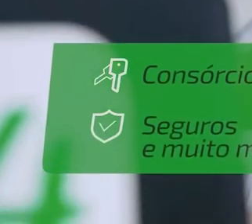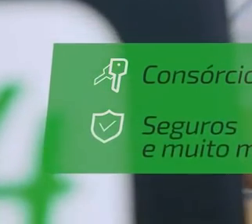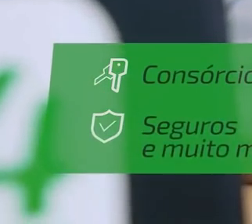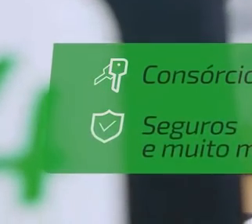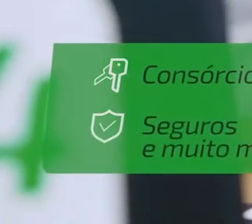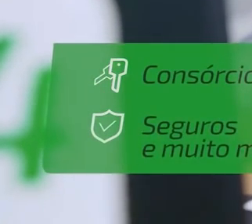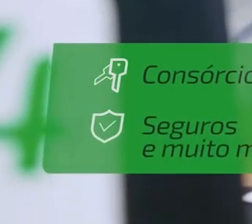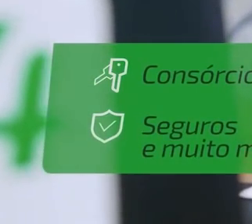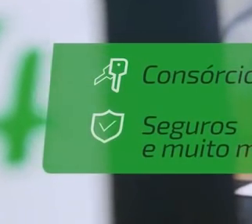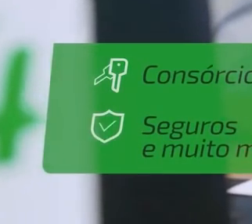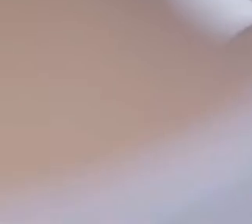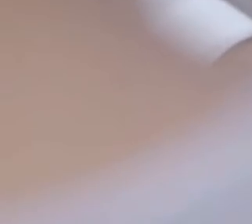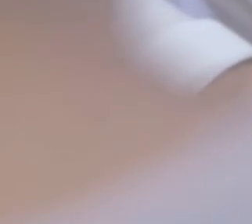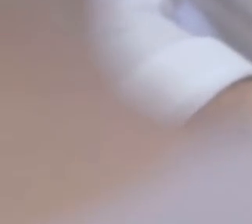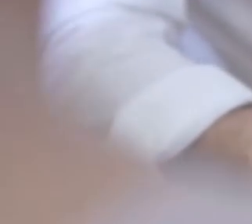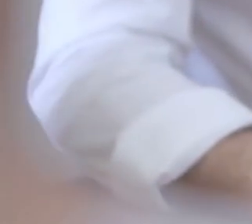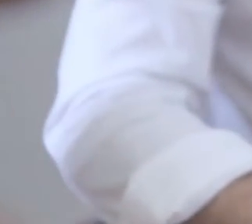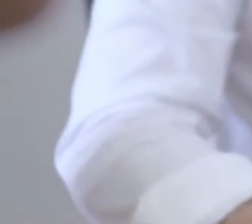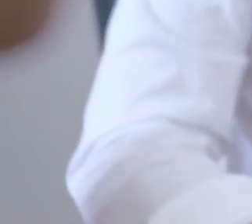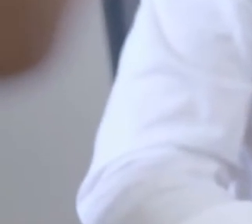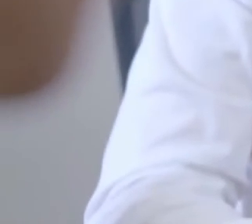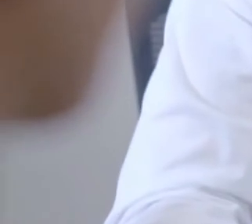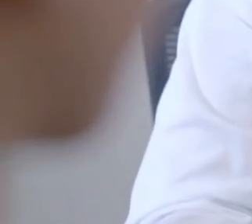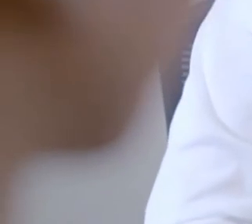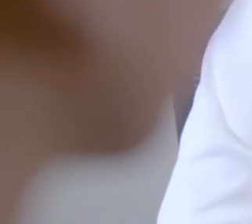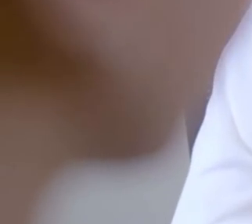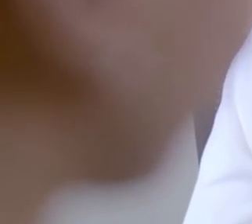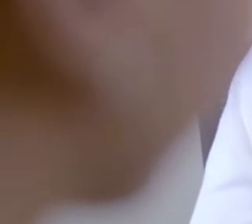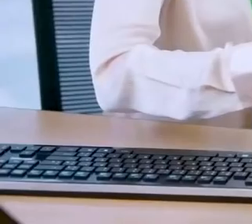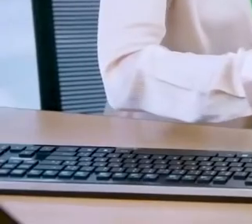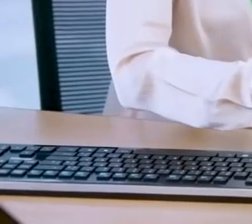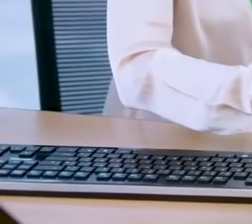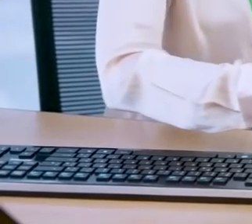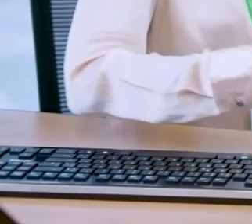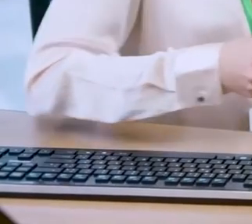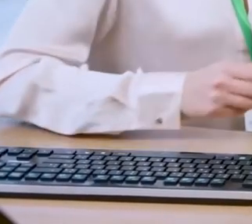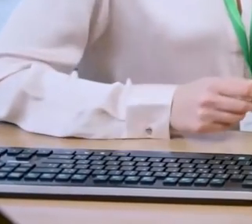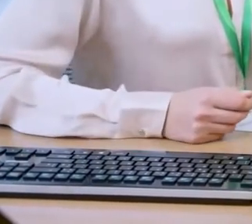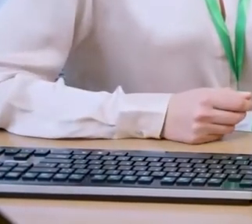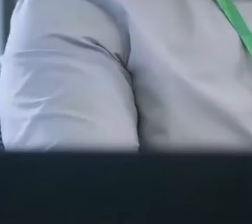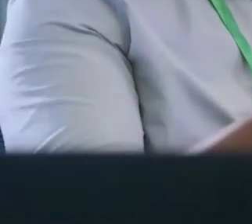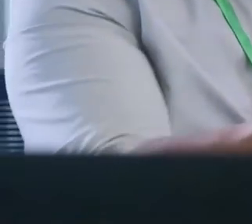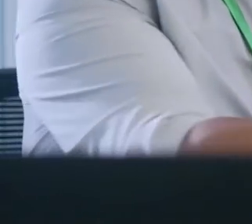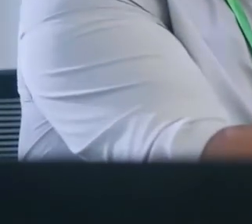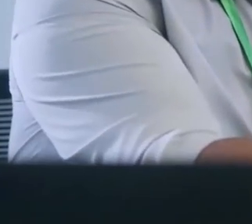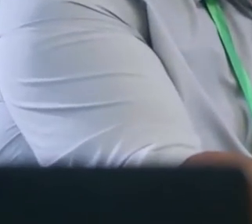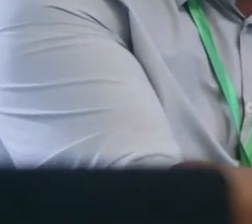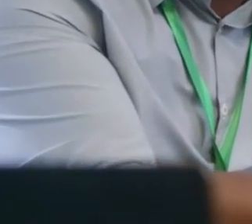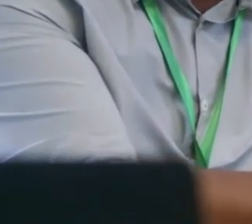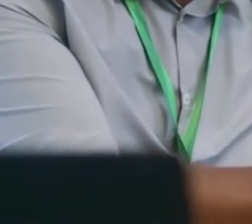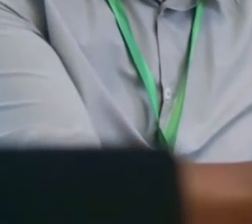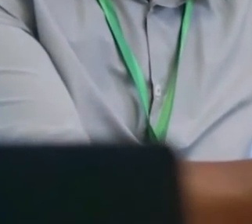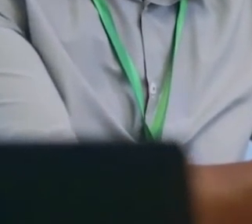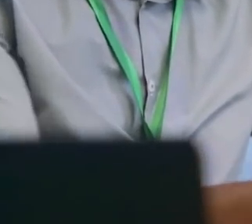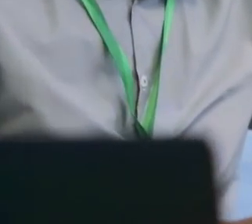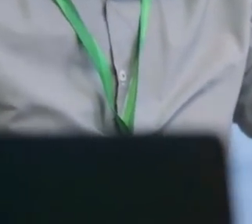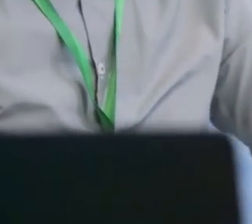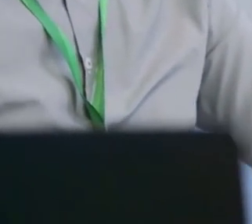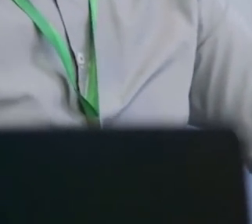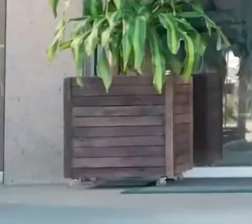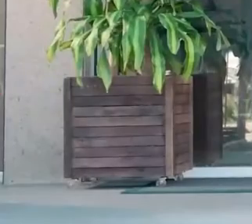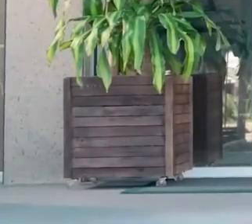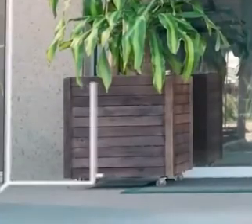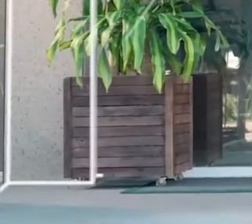seu agronegócio. Para fazer você crescer, oferecemos um relacionamento próximo, taxas mais justas e uma relação de